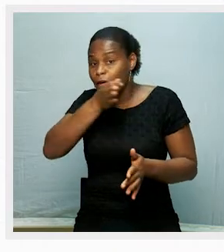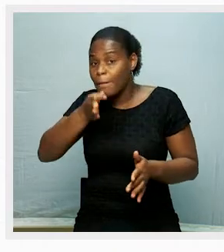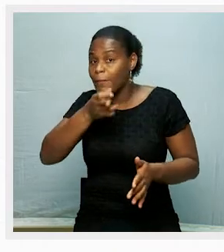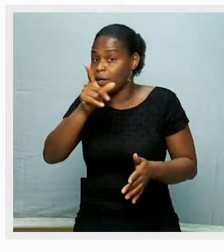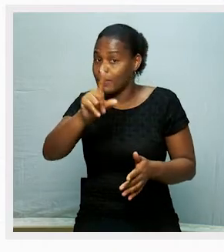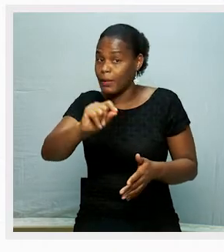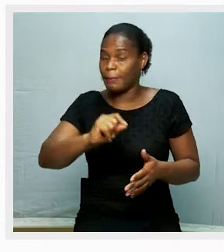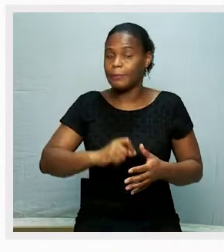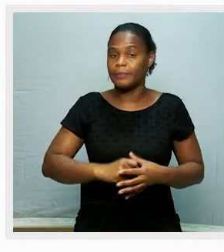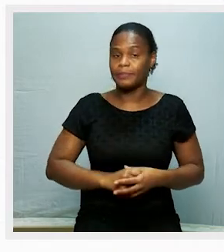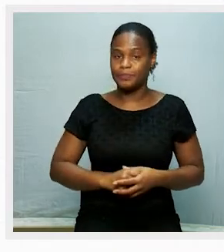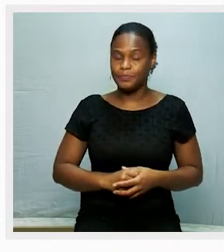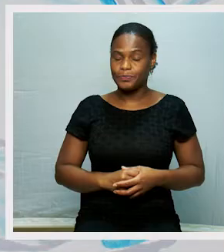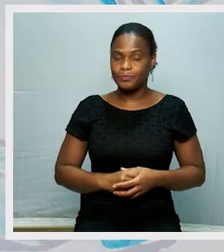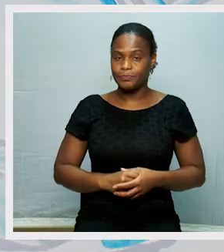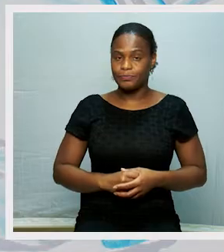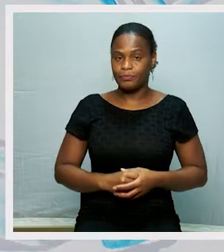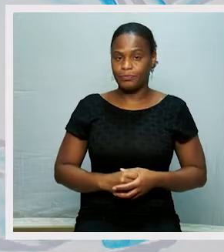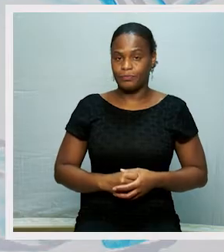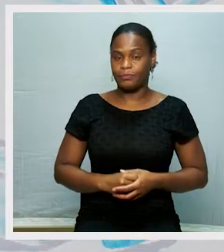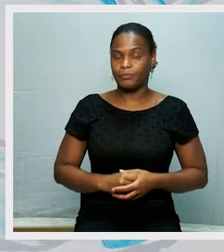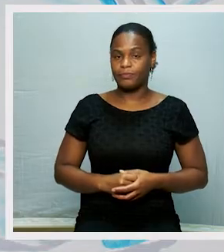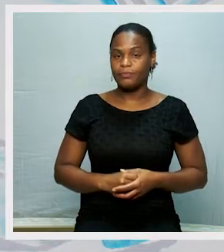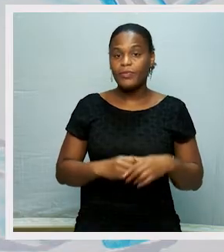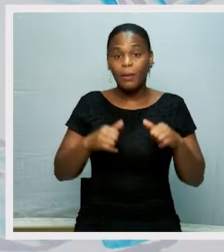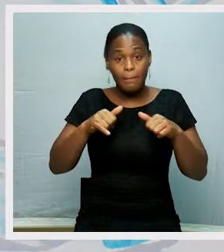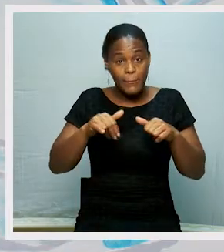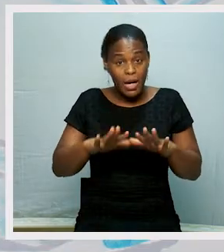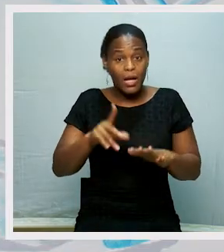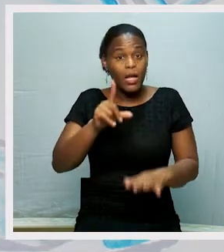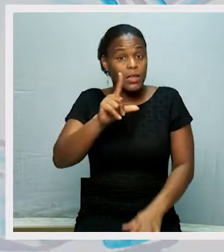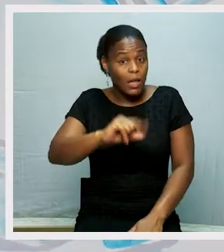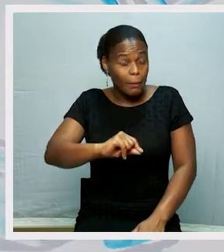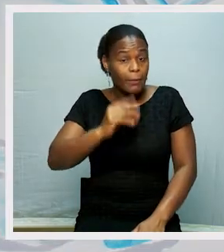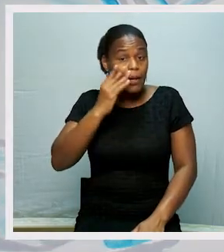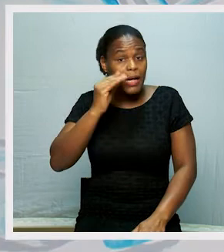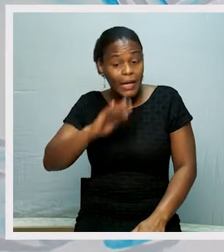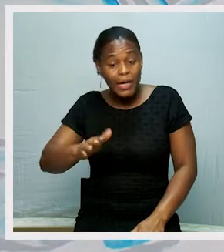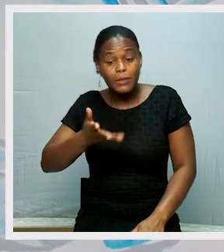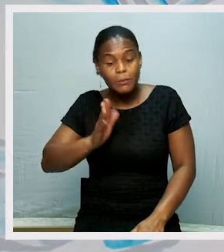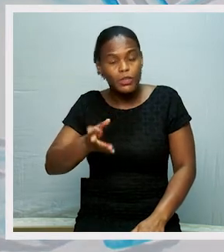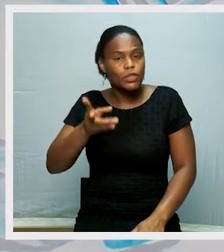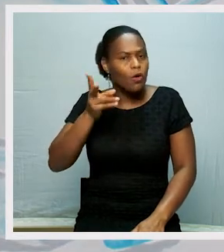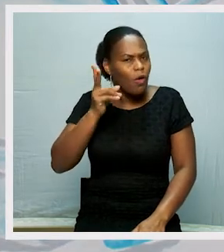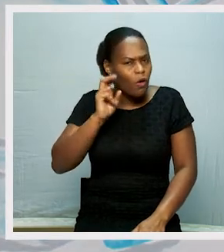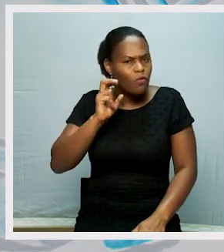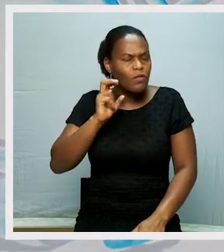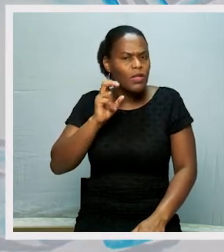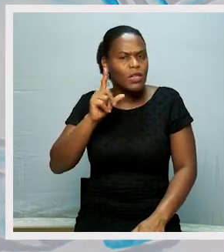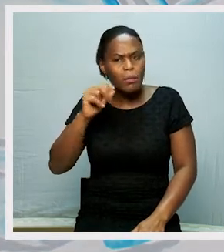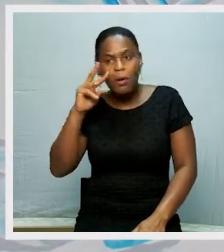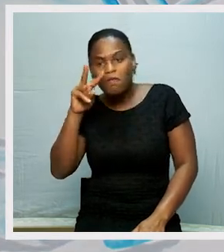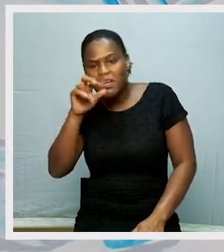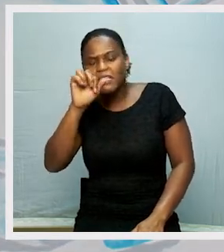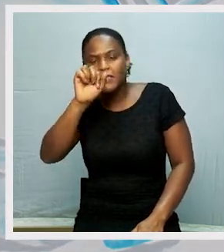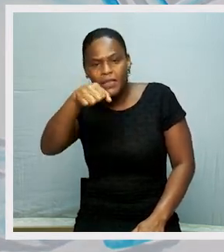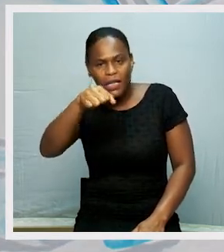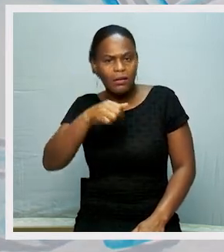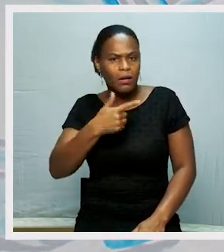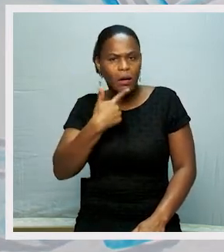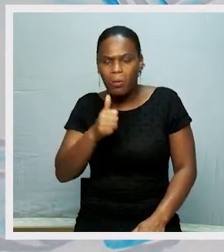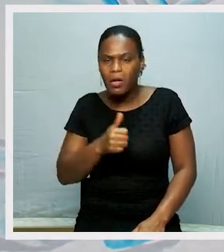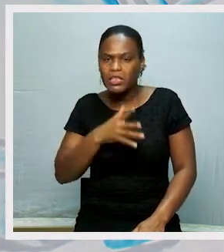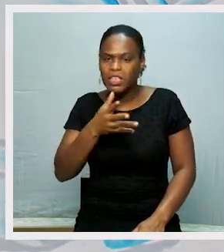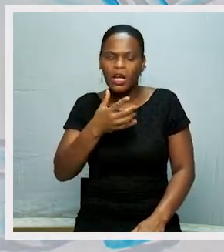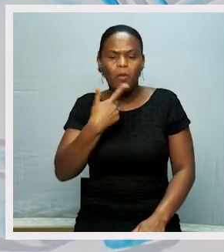toda. Mas a criança também tem que ouvir o sim. Nós não devemos viver num